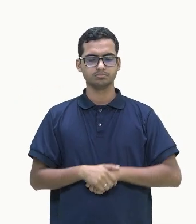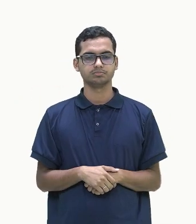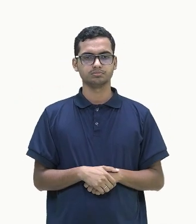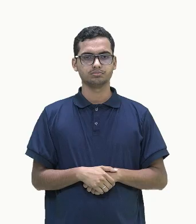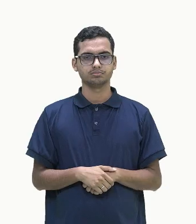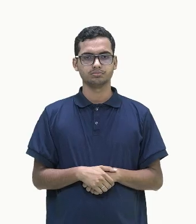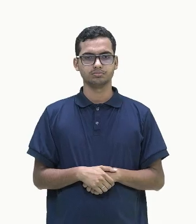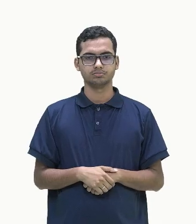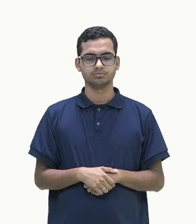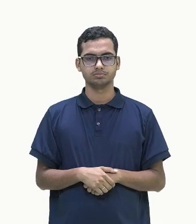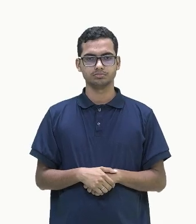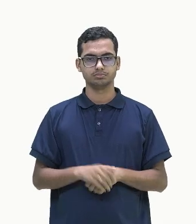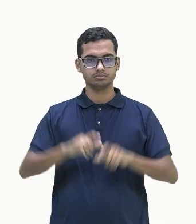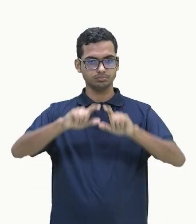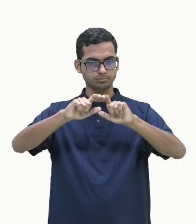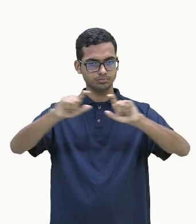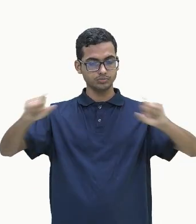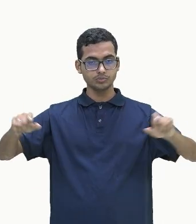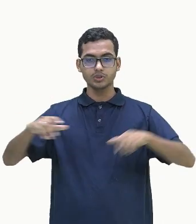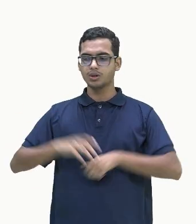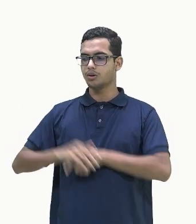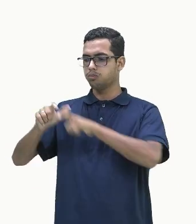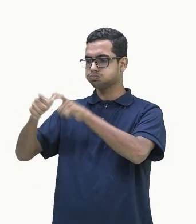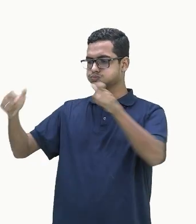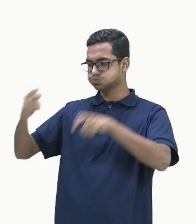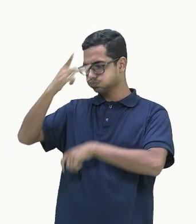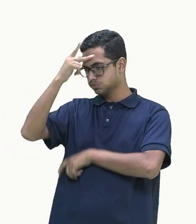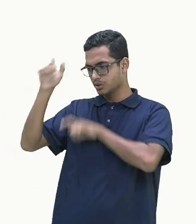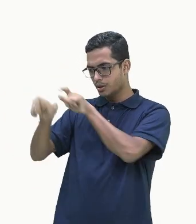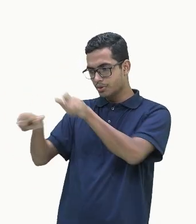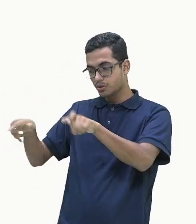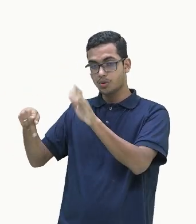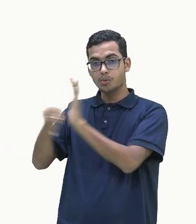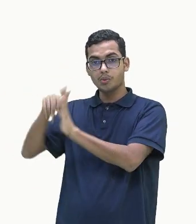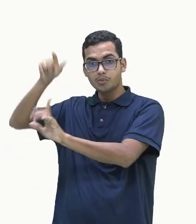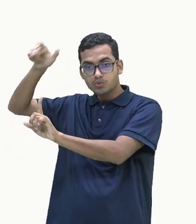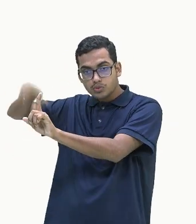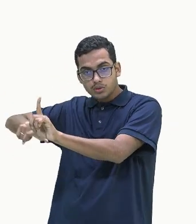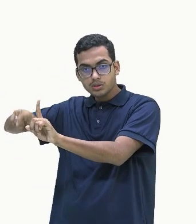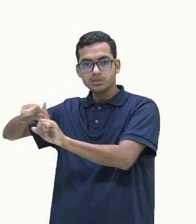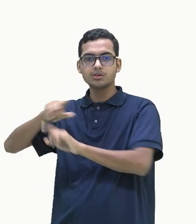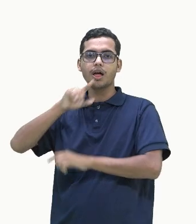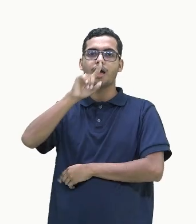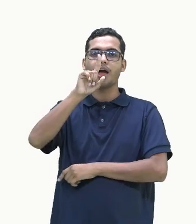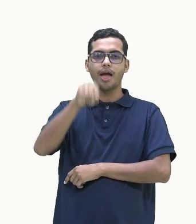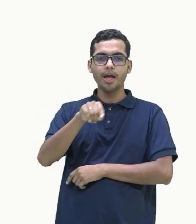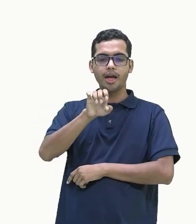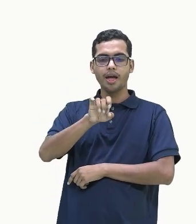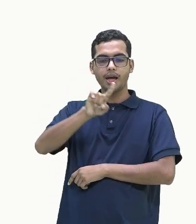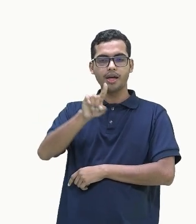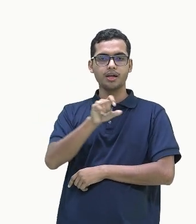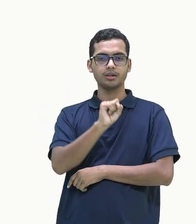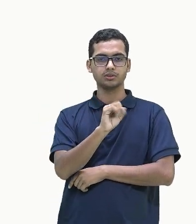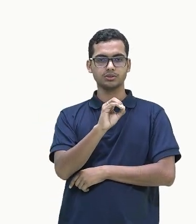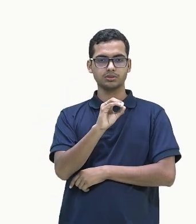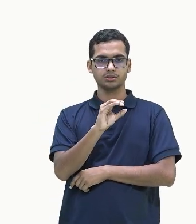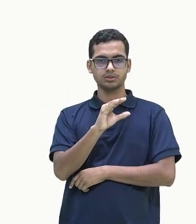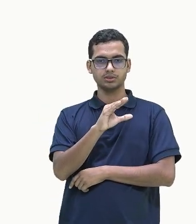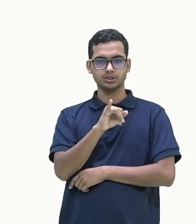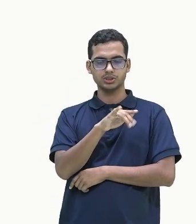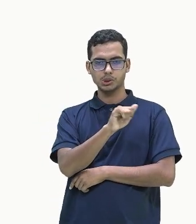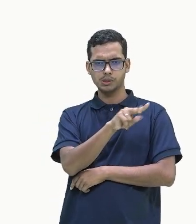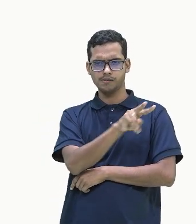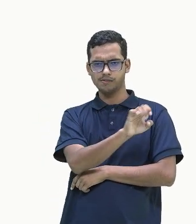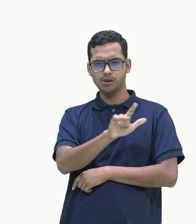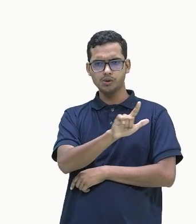o meu predicado é sociável, né? É sociável. Nota que nesse predicado eu tenho uma palavra que qualifica